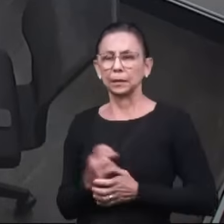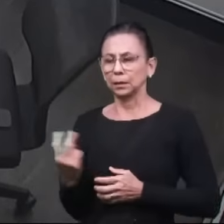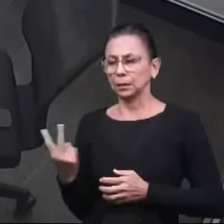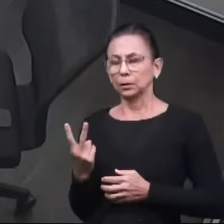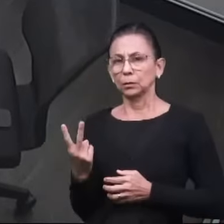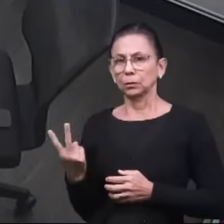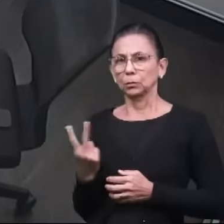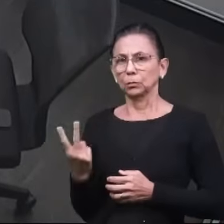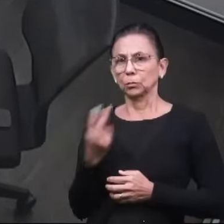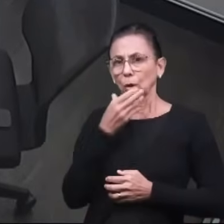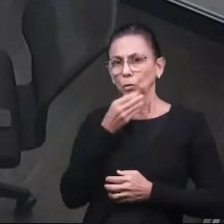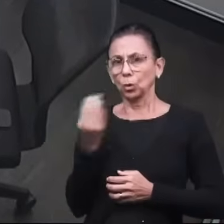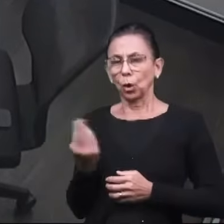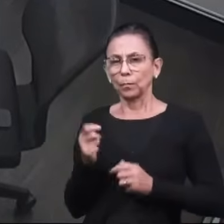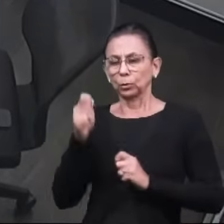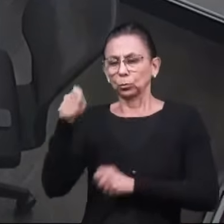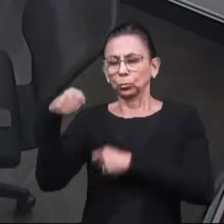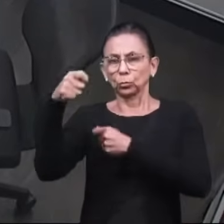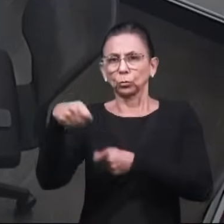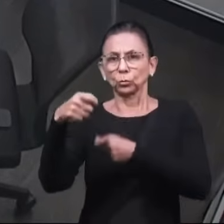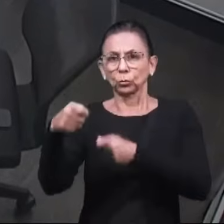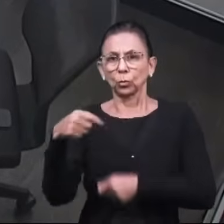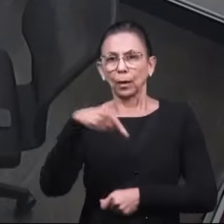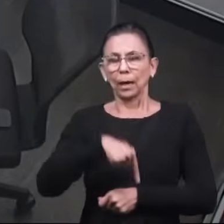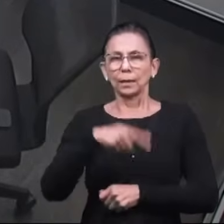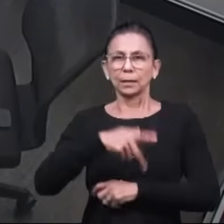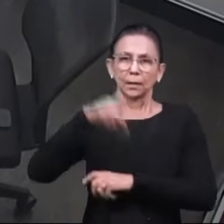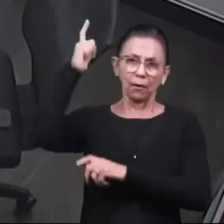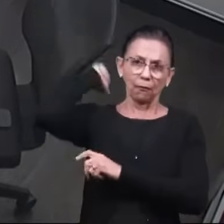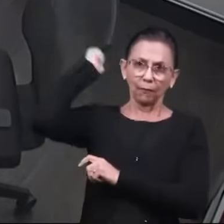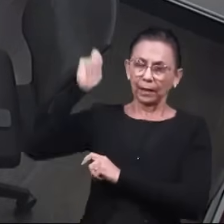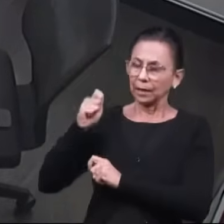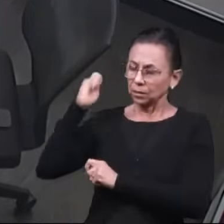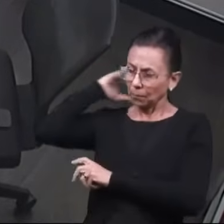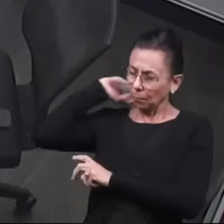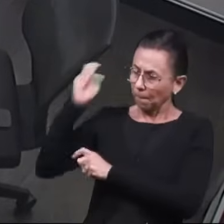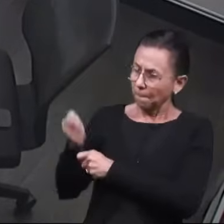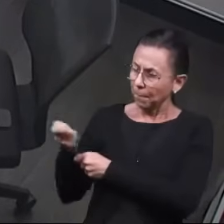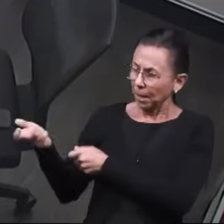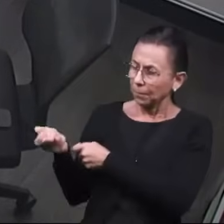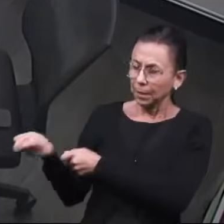outro valente pudesse atacar, pudesse agir, ele ficava protegendo. E também ajudava